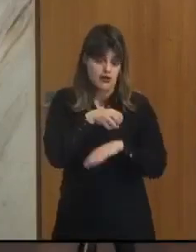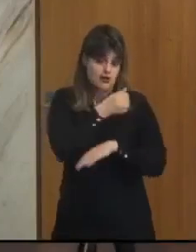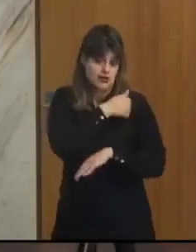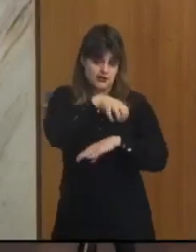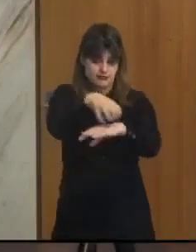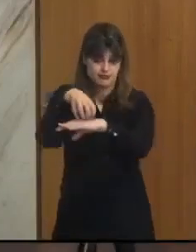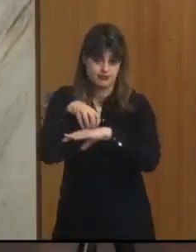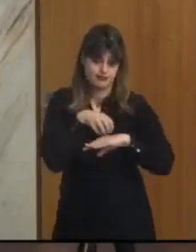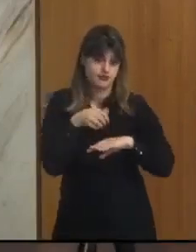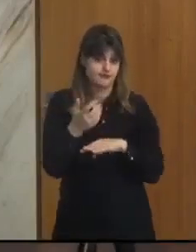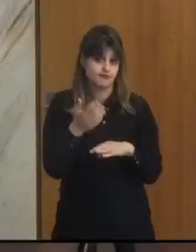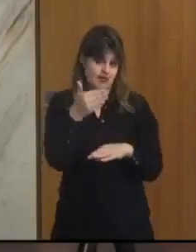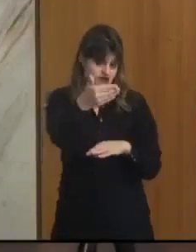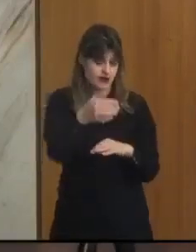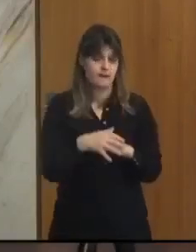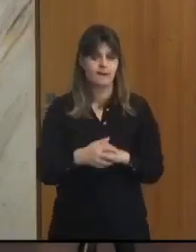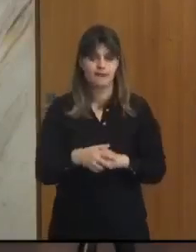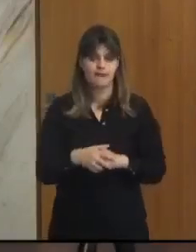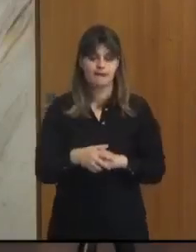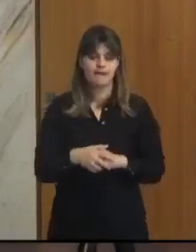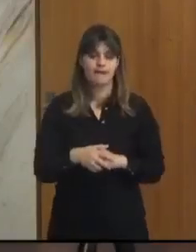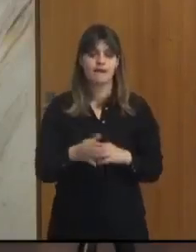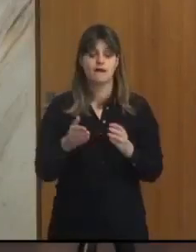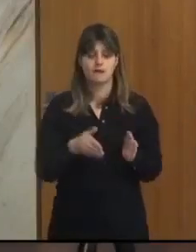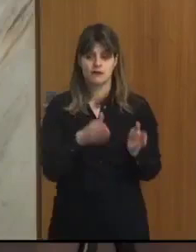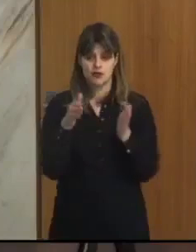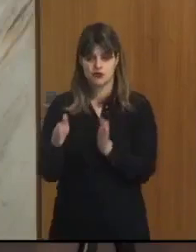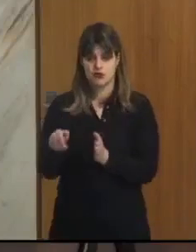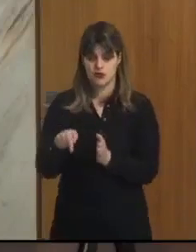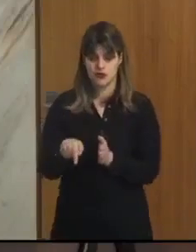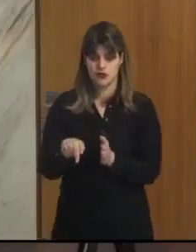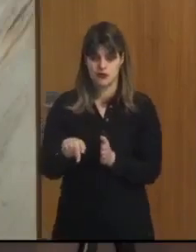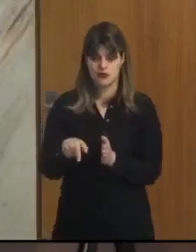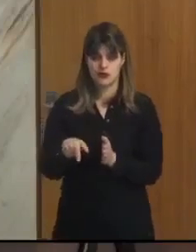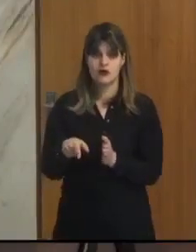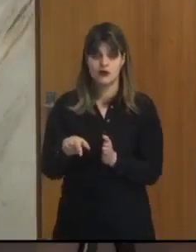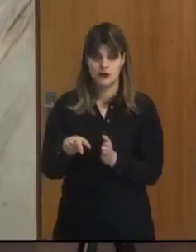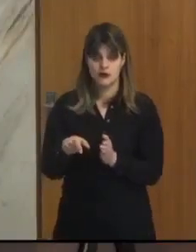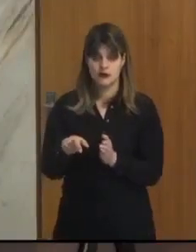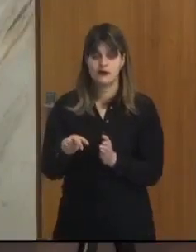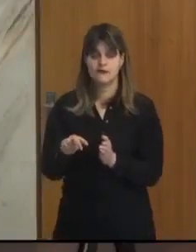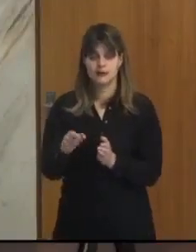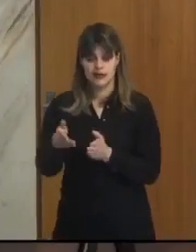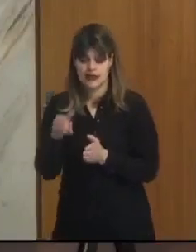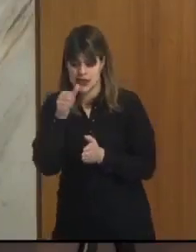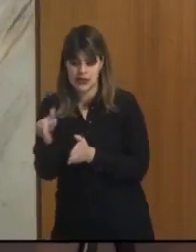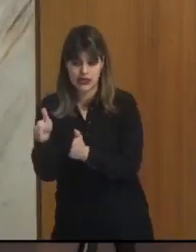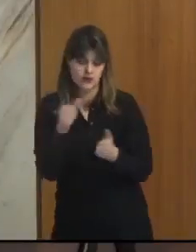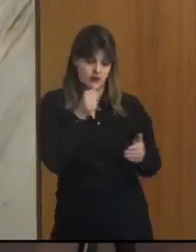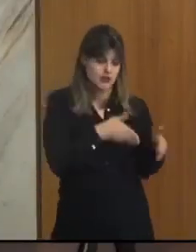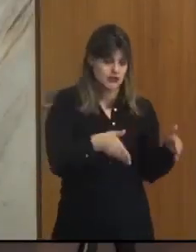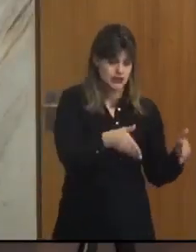morar lá. Por outro lado, estas vias de acesso destes dois rios, que